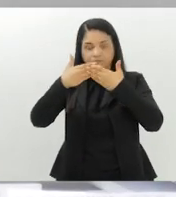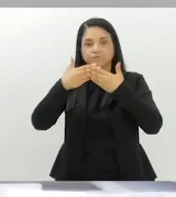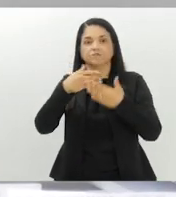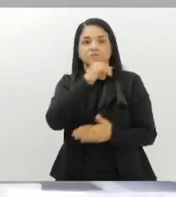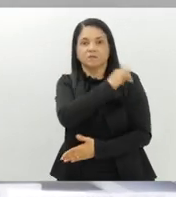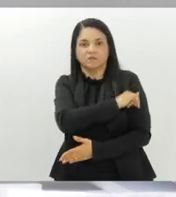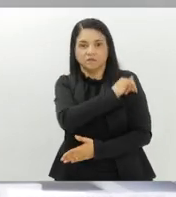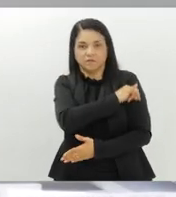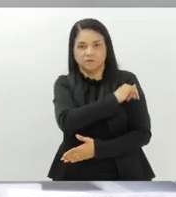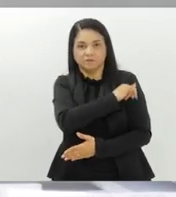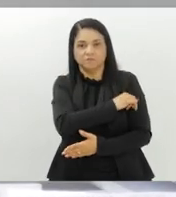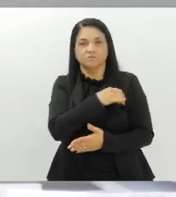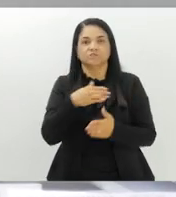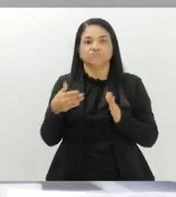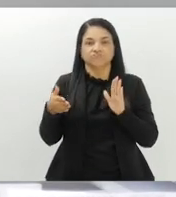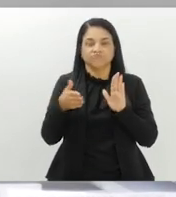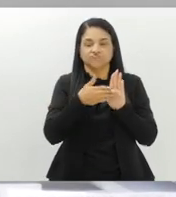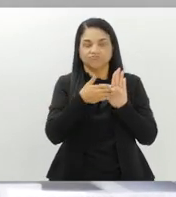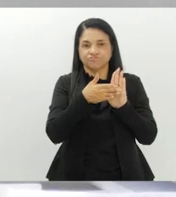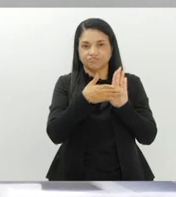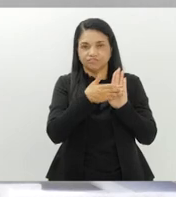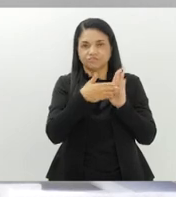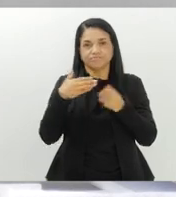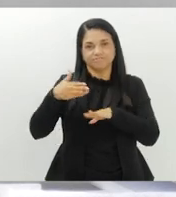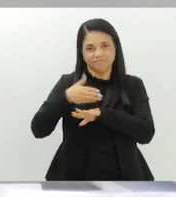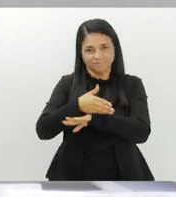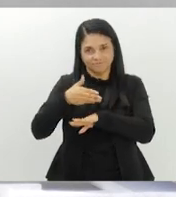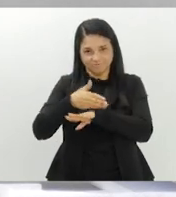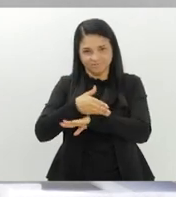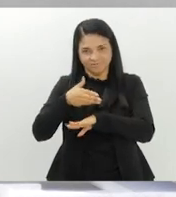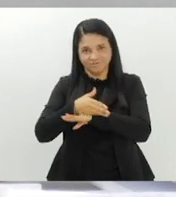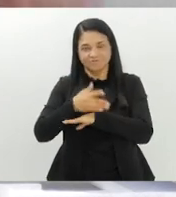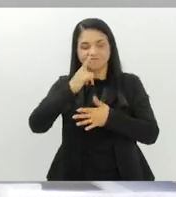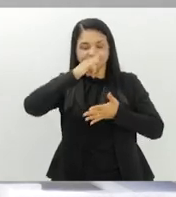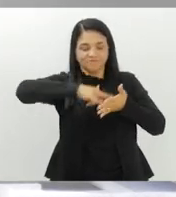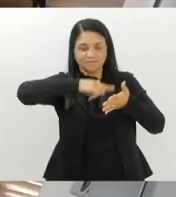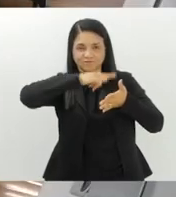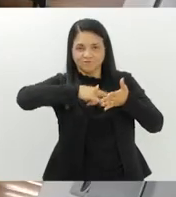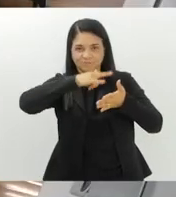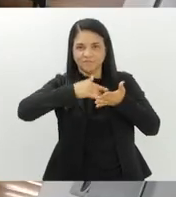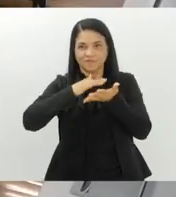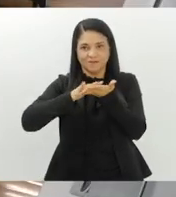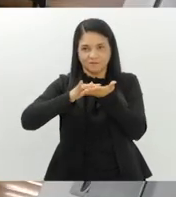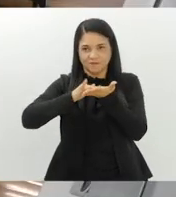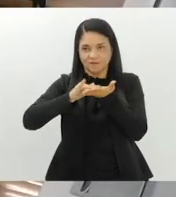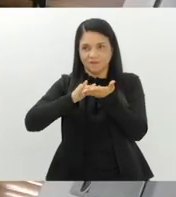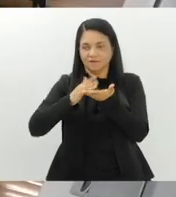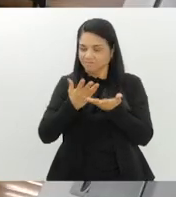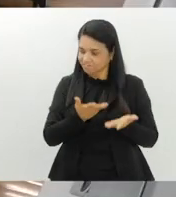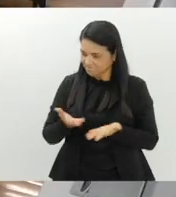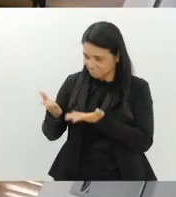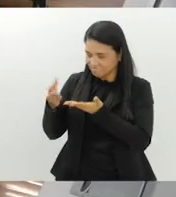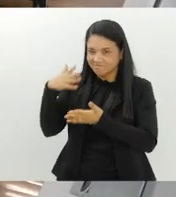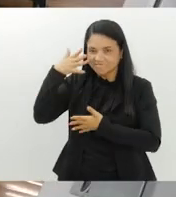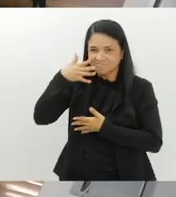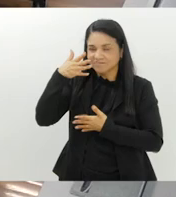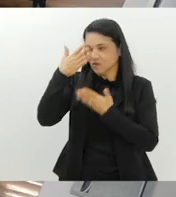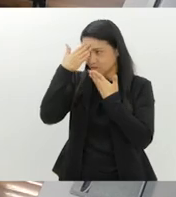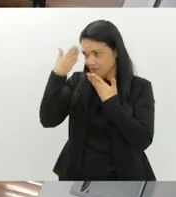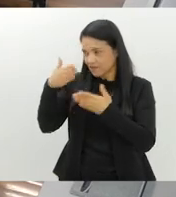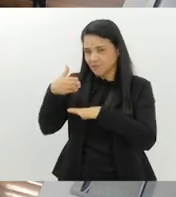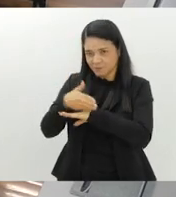da audiência e participante desse esforço do documento em Braille. A palavra é sua. Obrigado pela